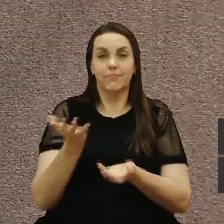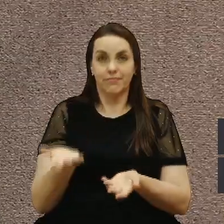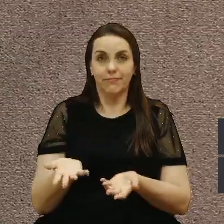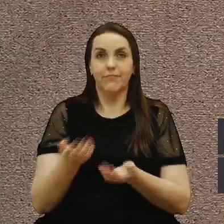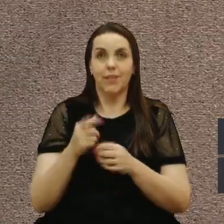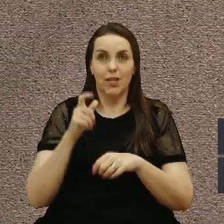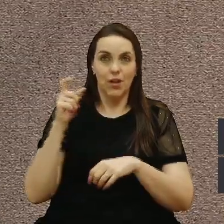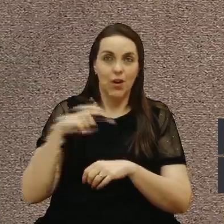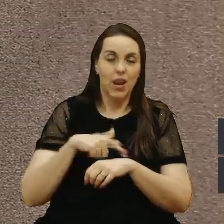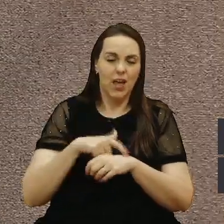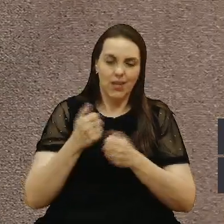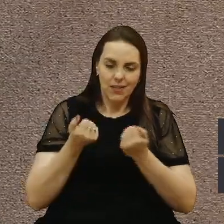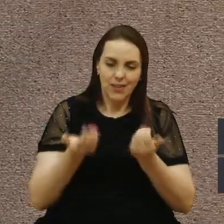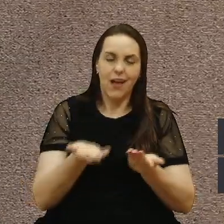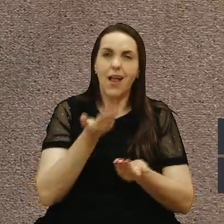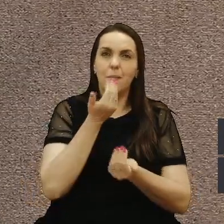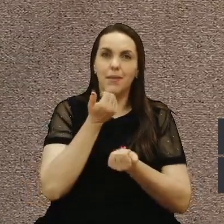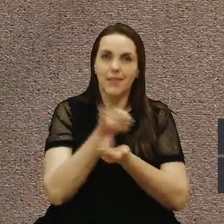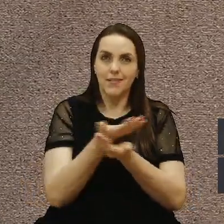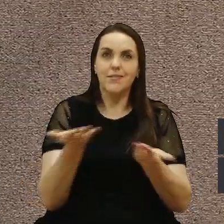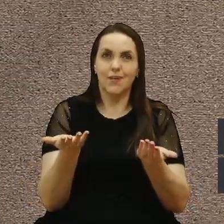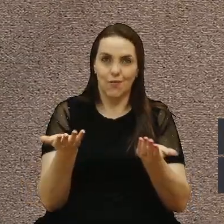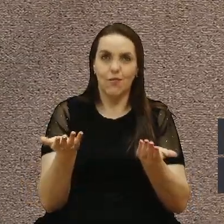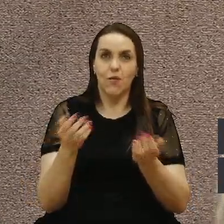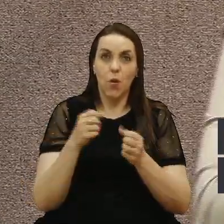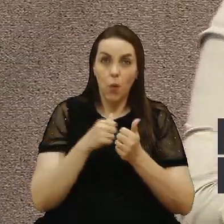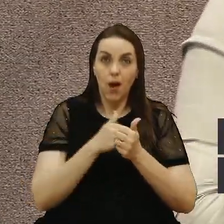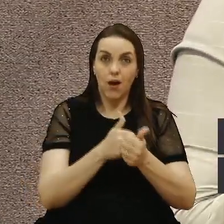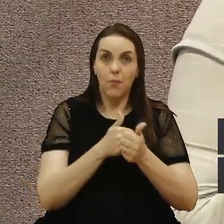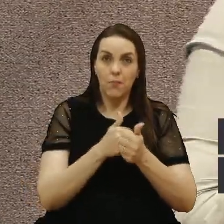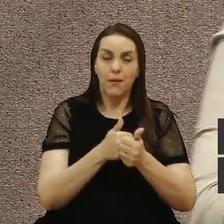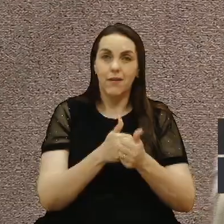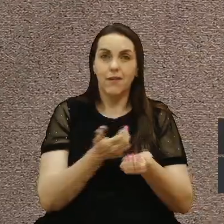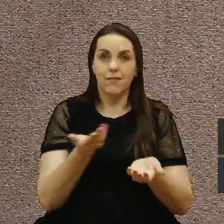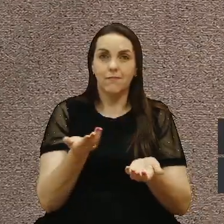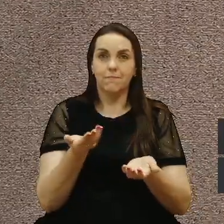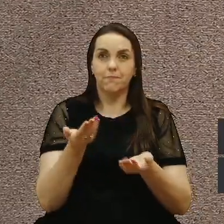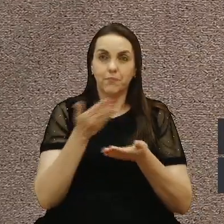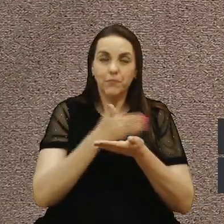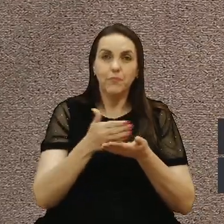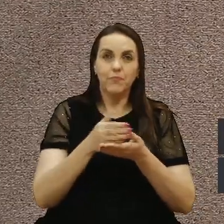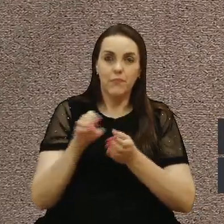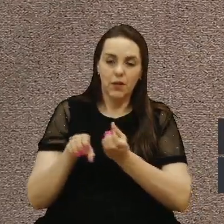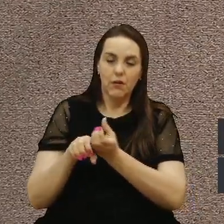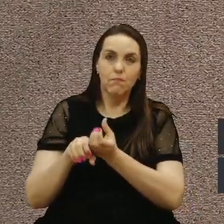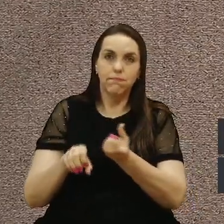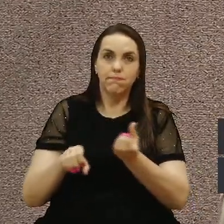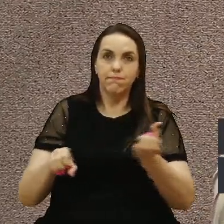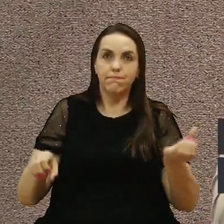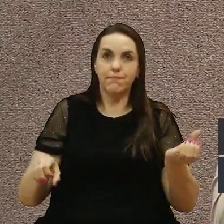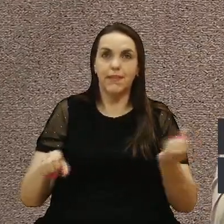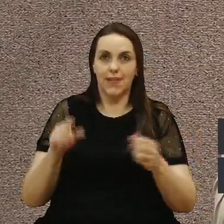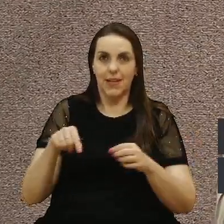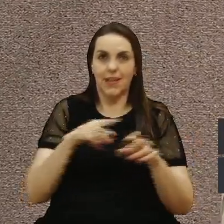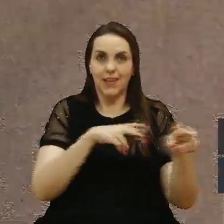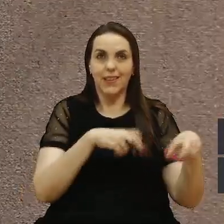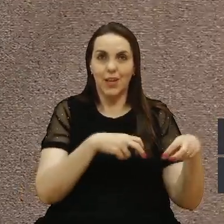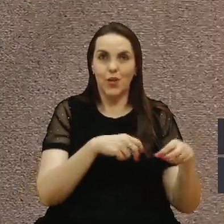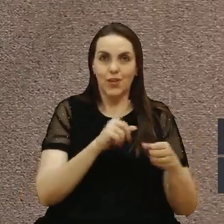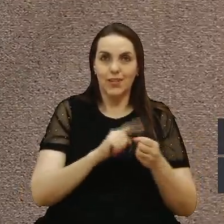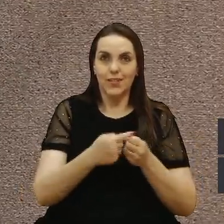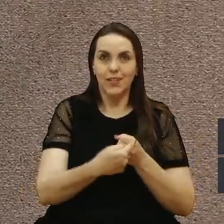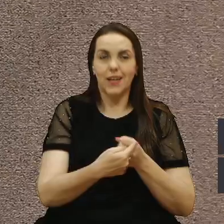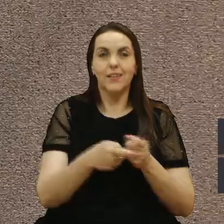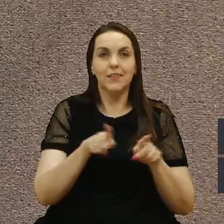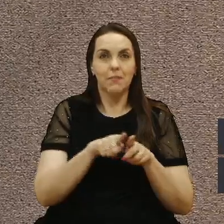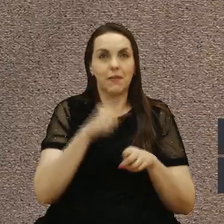fornecem alimento na nossa mesa. Eu tive a oportunidade de acompanhar algumas ordens de início de encanamento em alguns interiores aqui da cidade e ver, né, de rever,